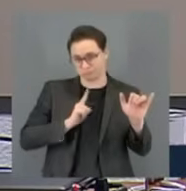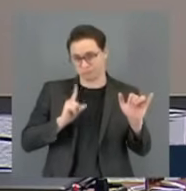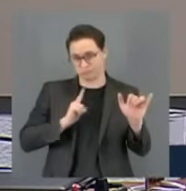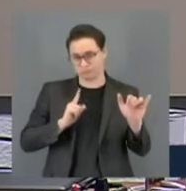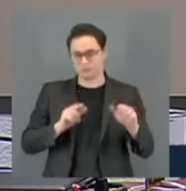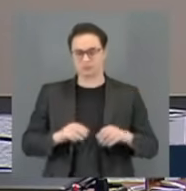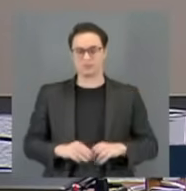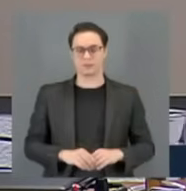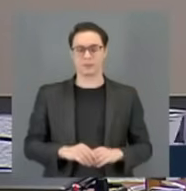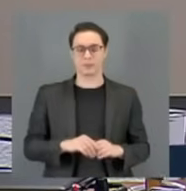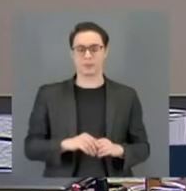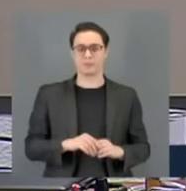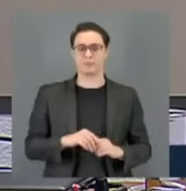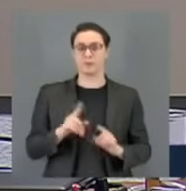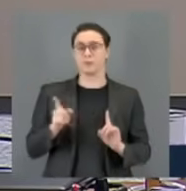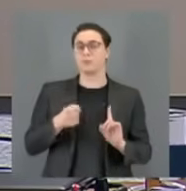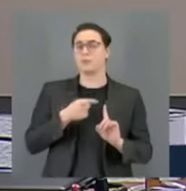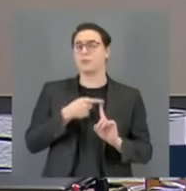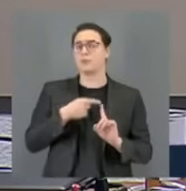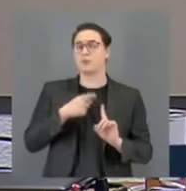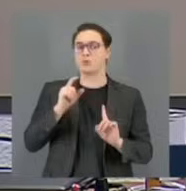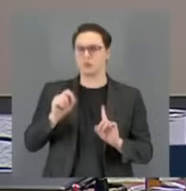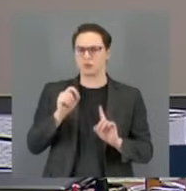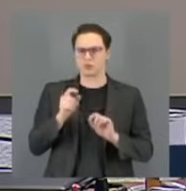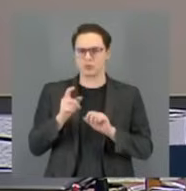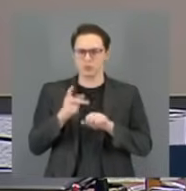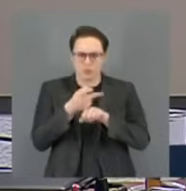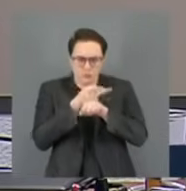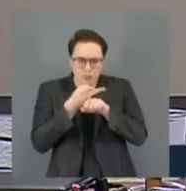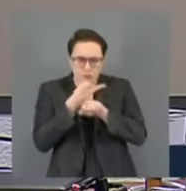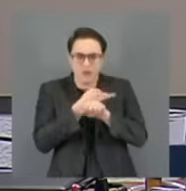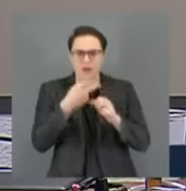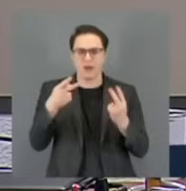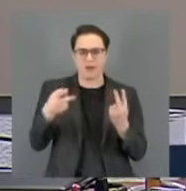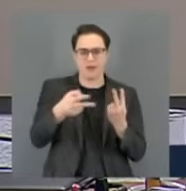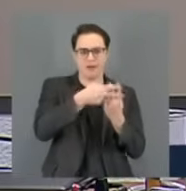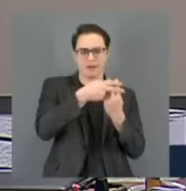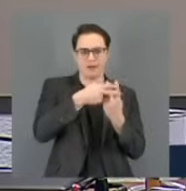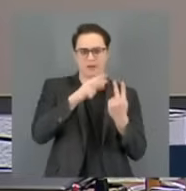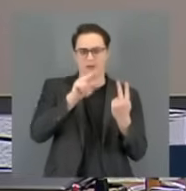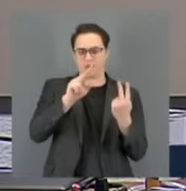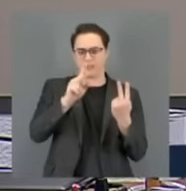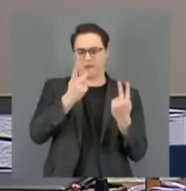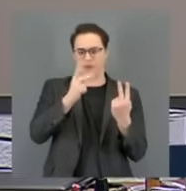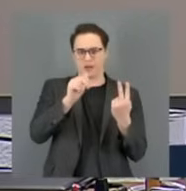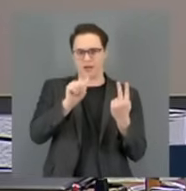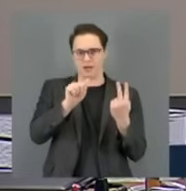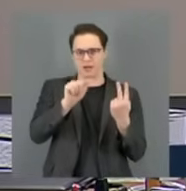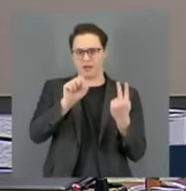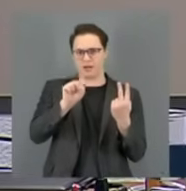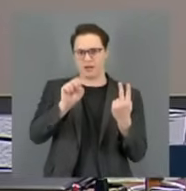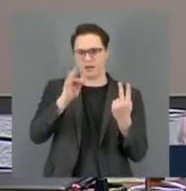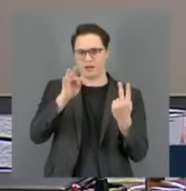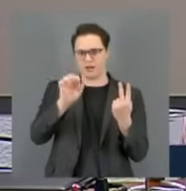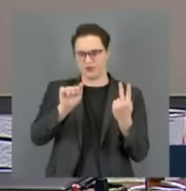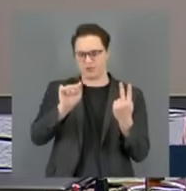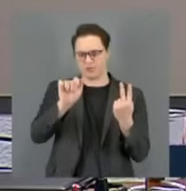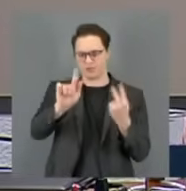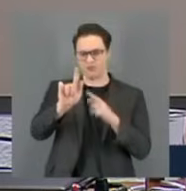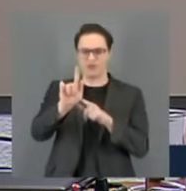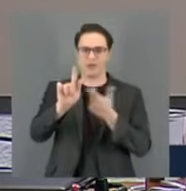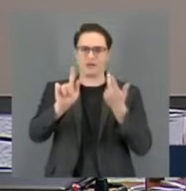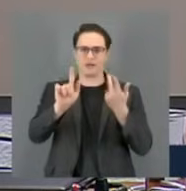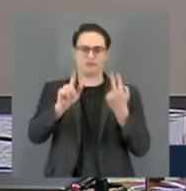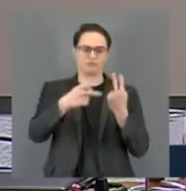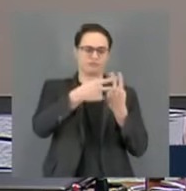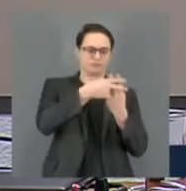O primeiro foi uma caça a hashtags. Hashtags são aqueles termos com, se